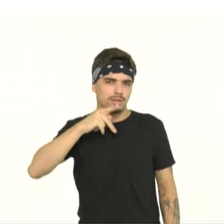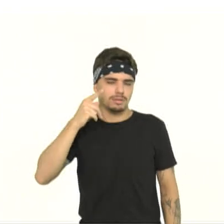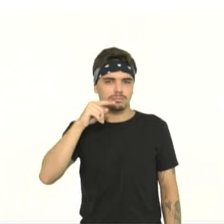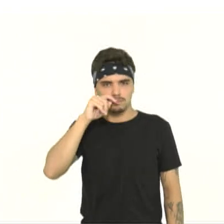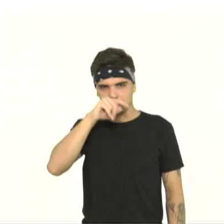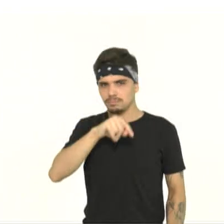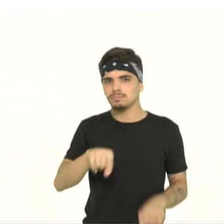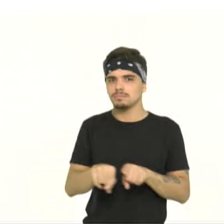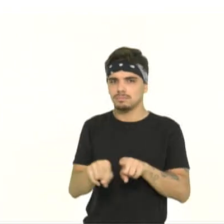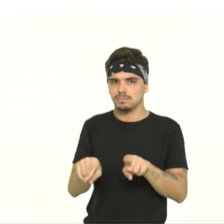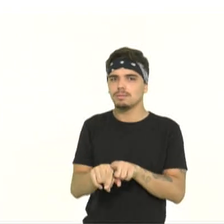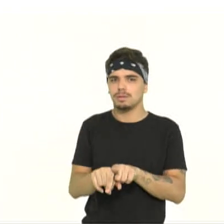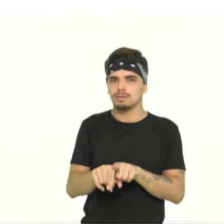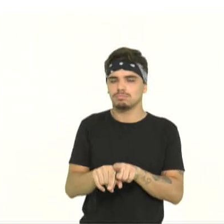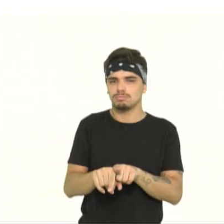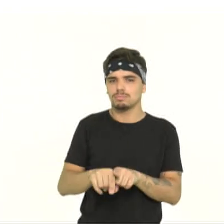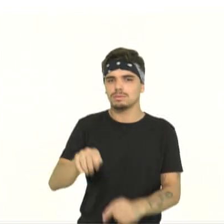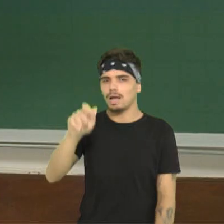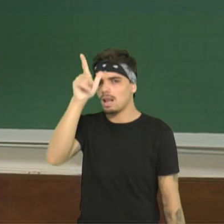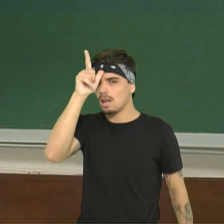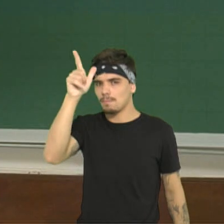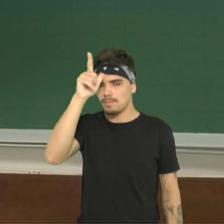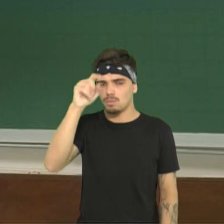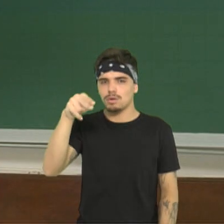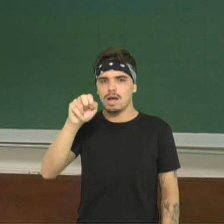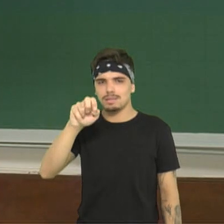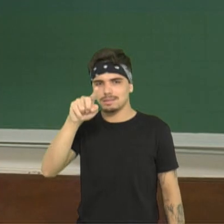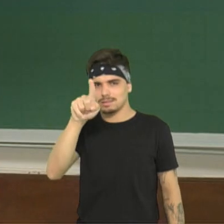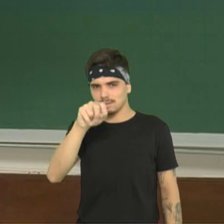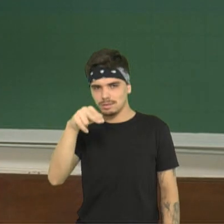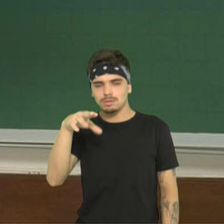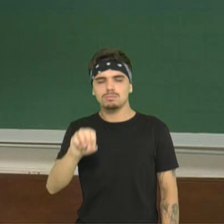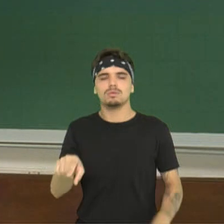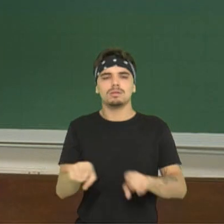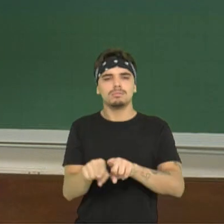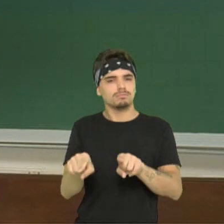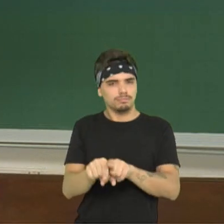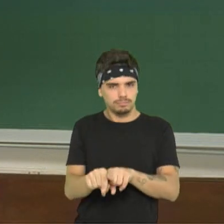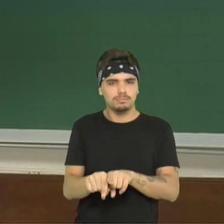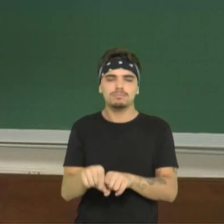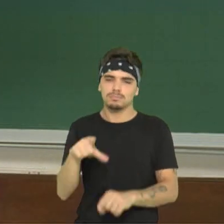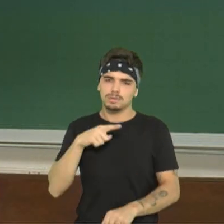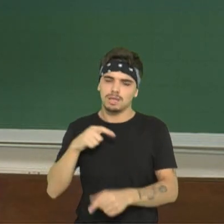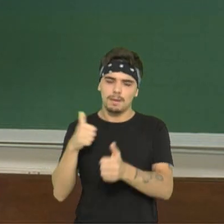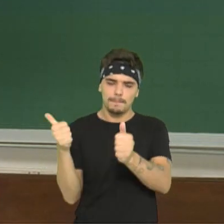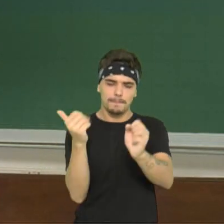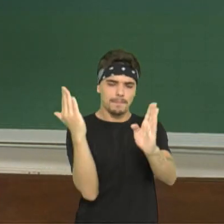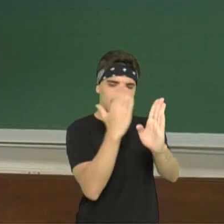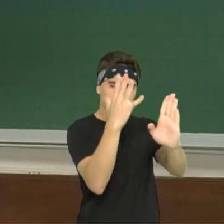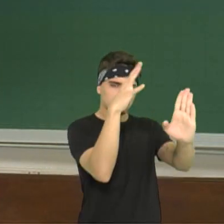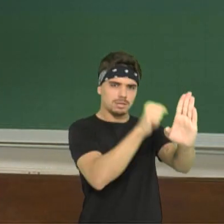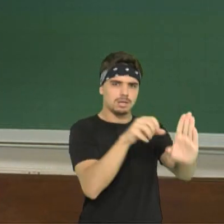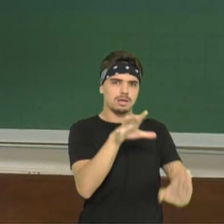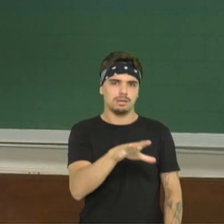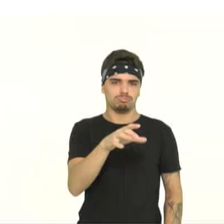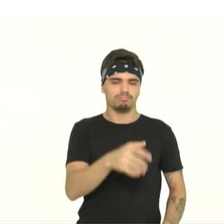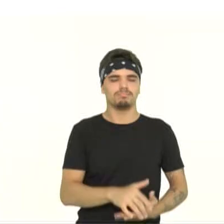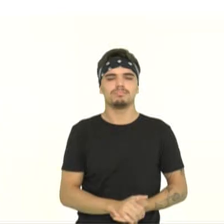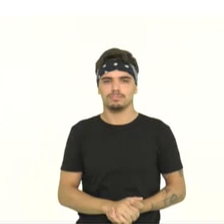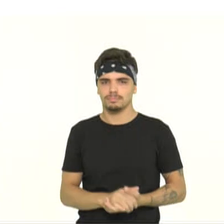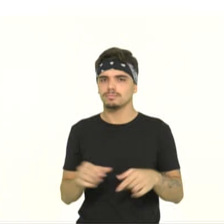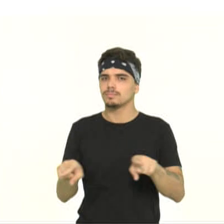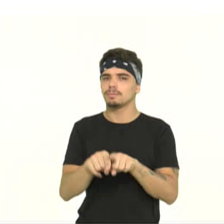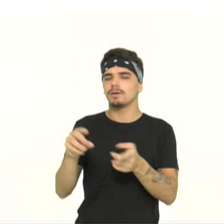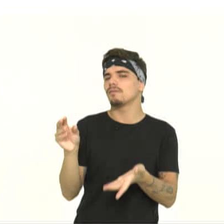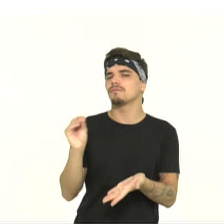no nazismo alemão, uma polícia política importante aí que perseguia os inimigos a esse sistema. Ausência